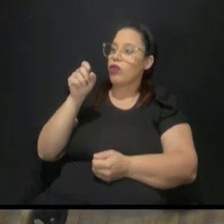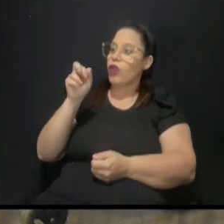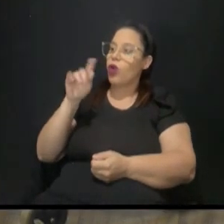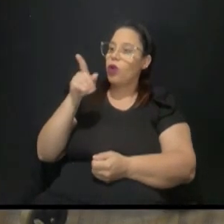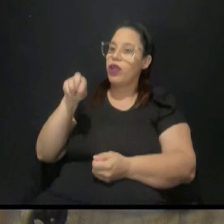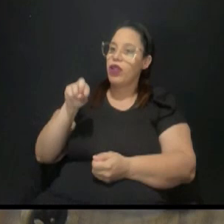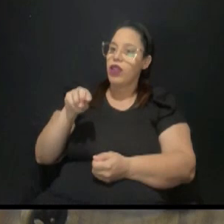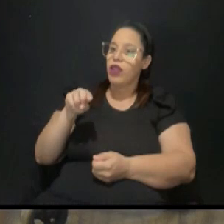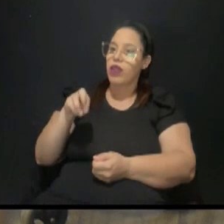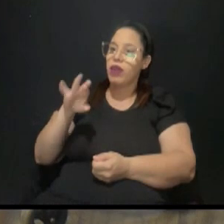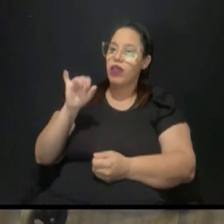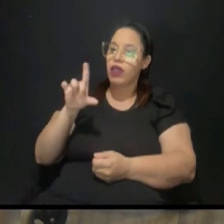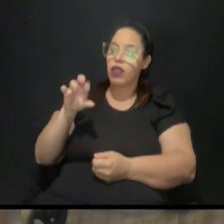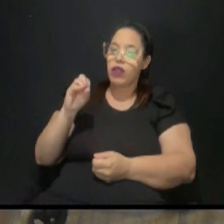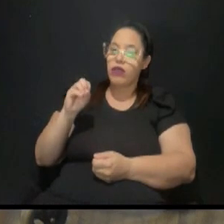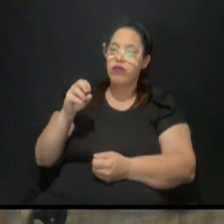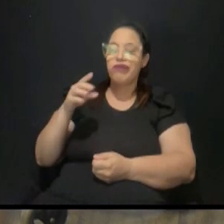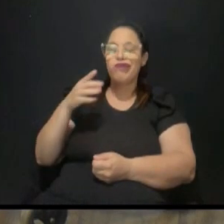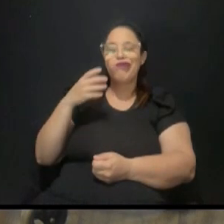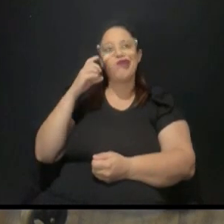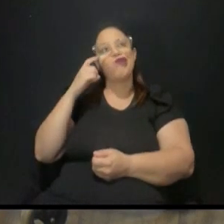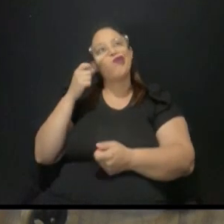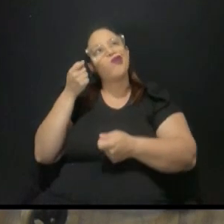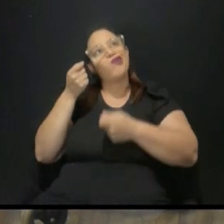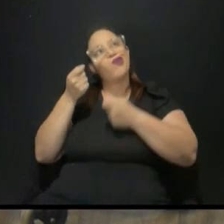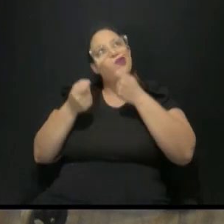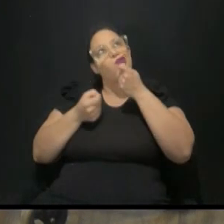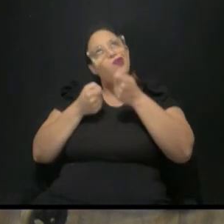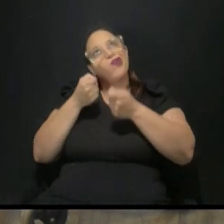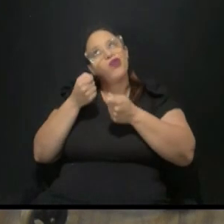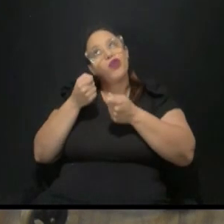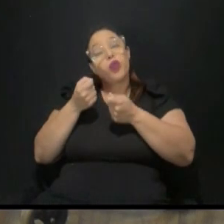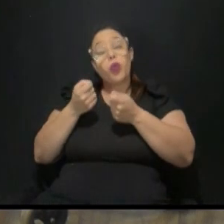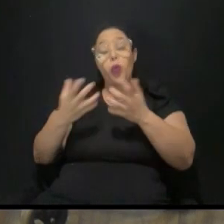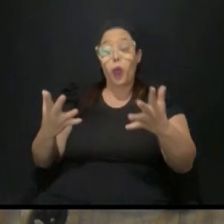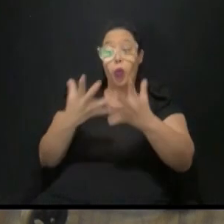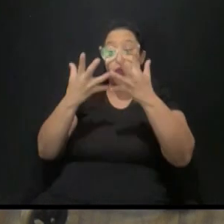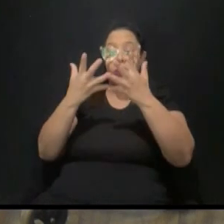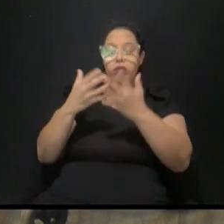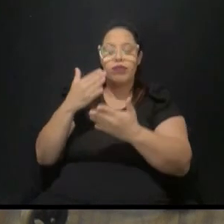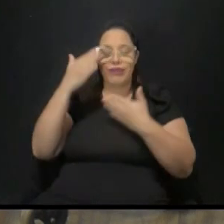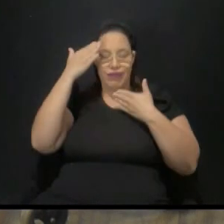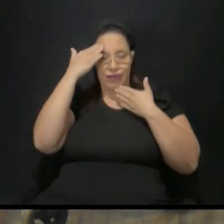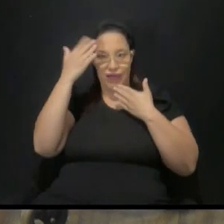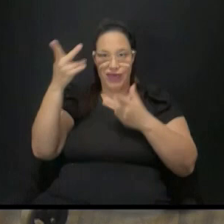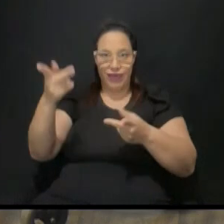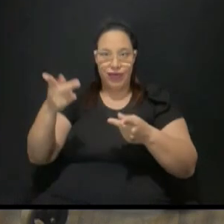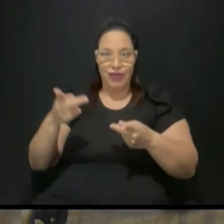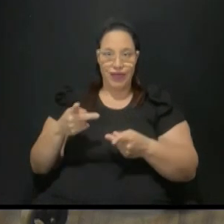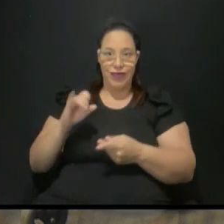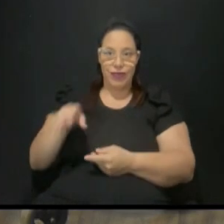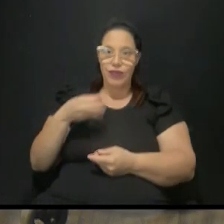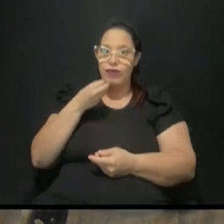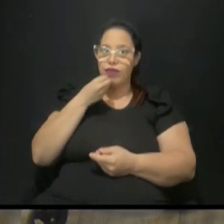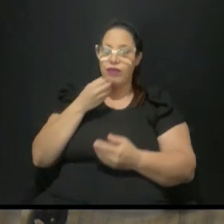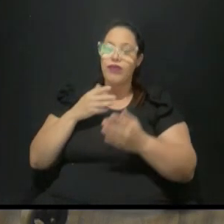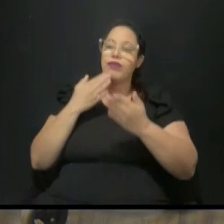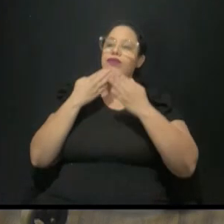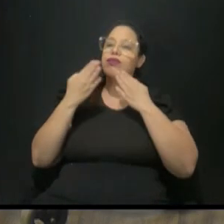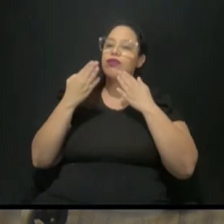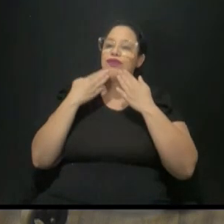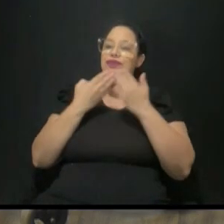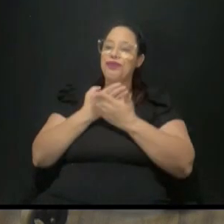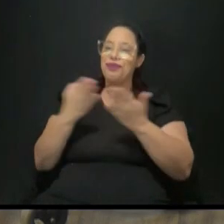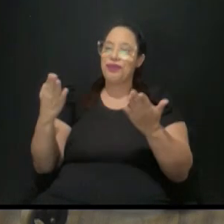que você analisa essa questão desse incentivo. Bom, primeiro, obrigado, né, novamente pela oportunidade de estar aqui conversando com vocês. Acho que queria